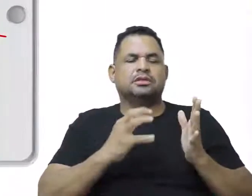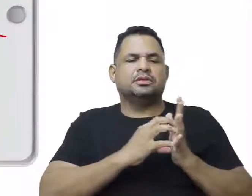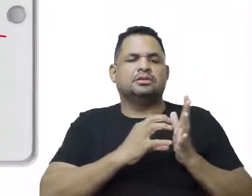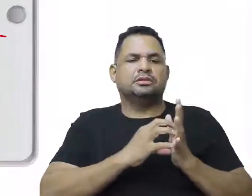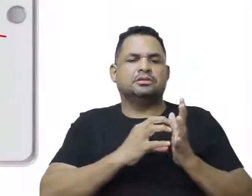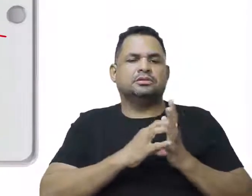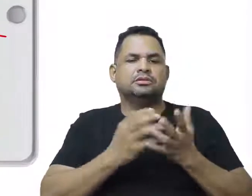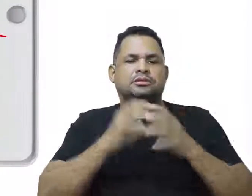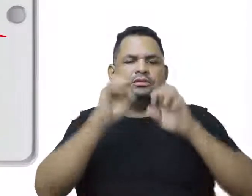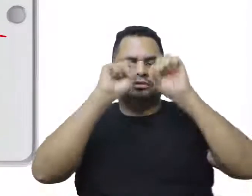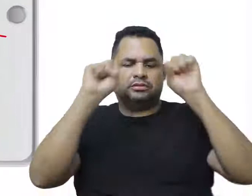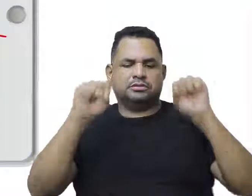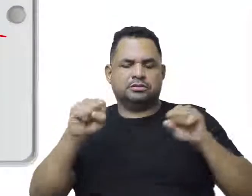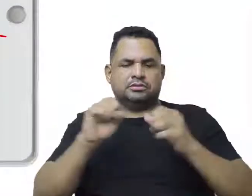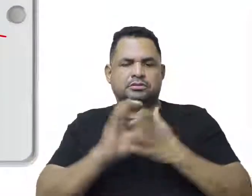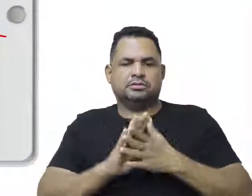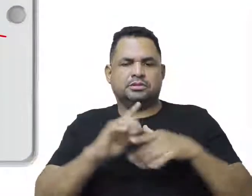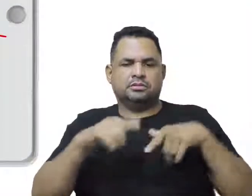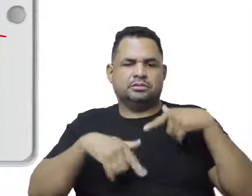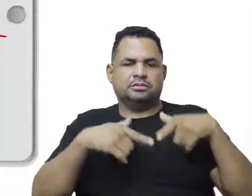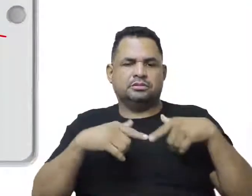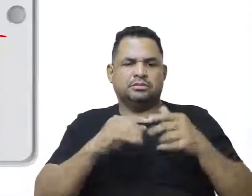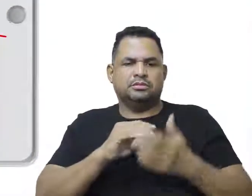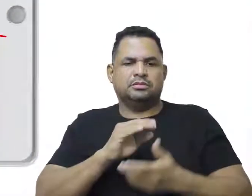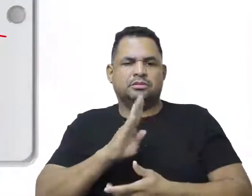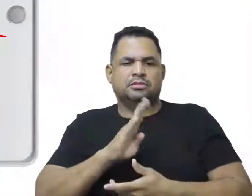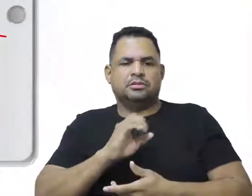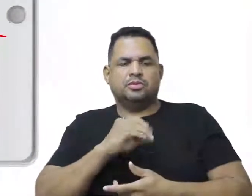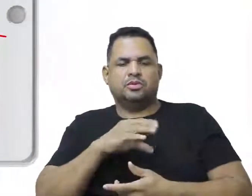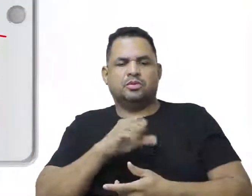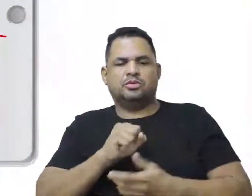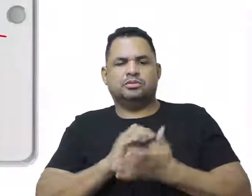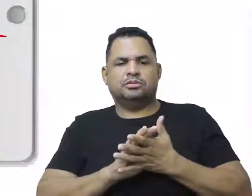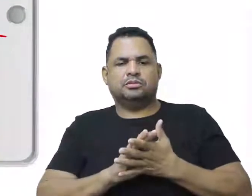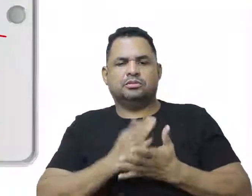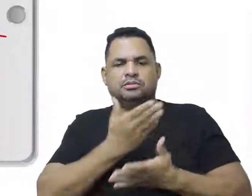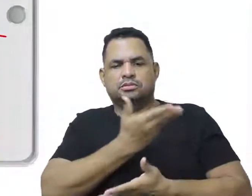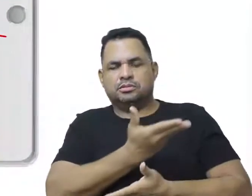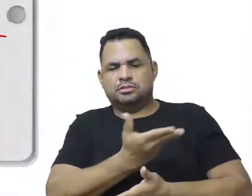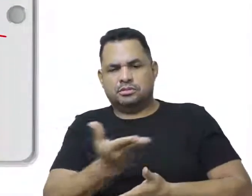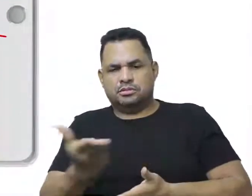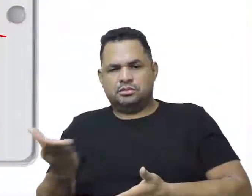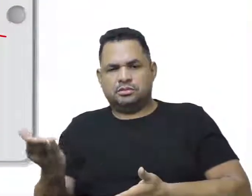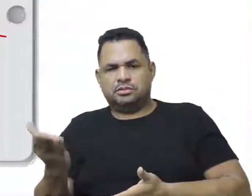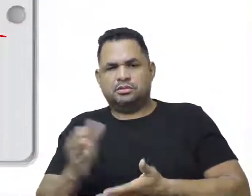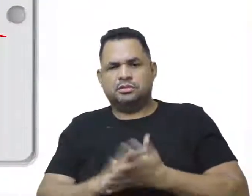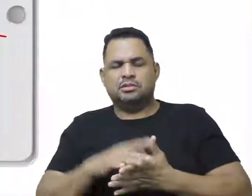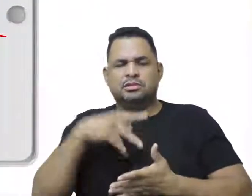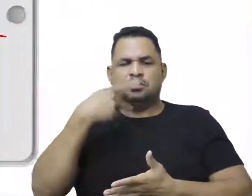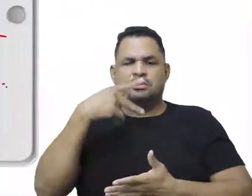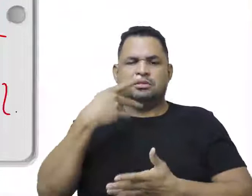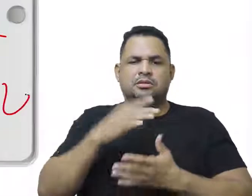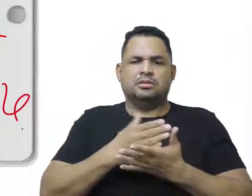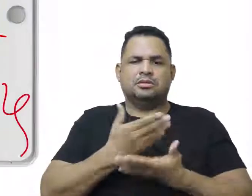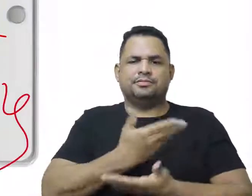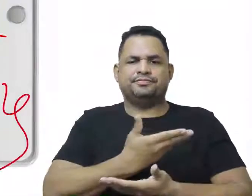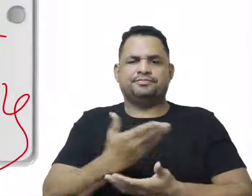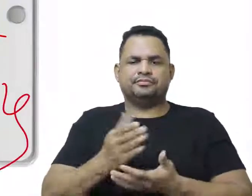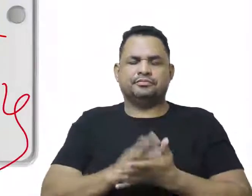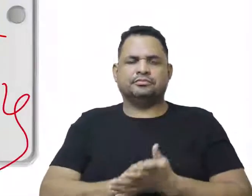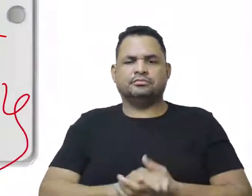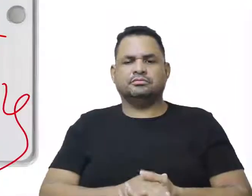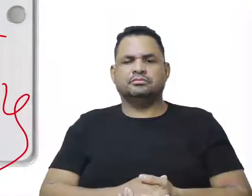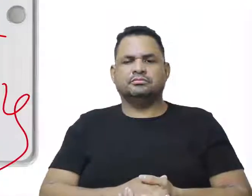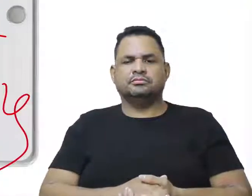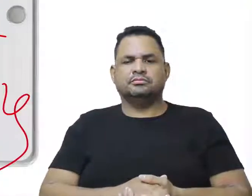e Já ligaram sistemas funcionais né o bolo Azul Taylor a Margaret tô falando essas duas aqui falando